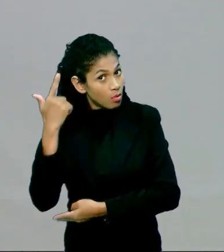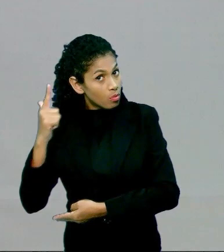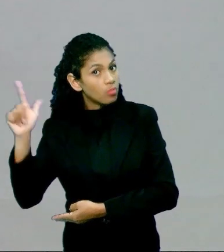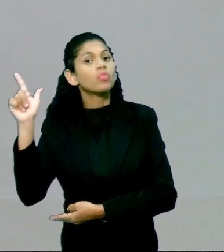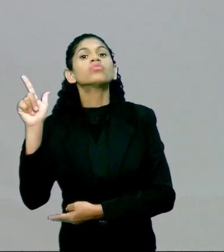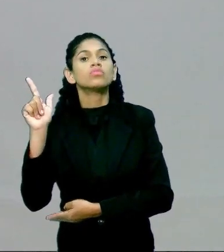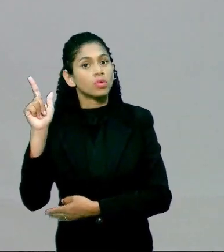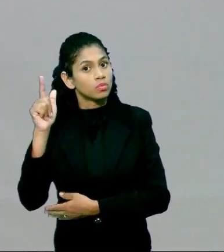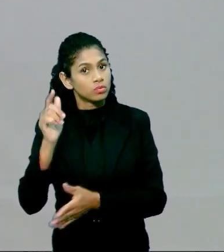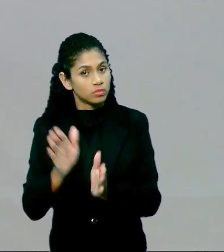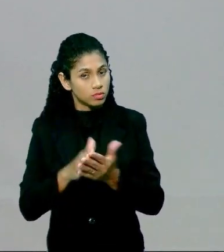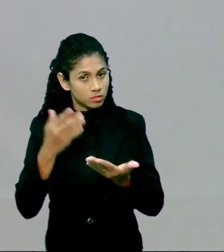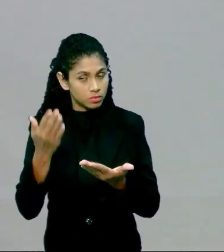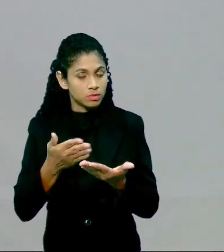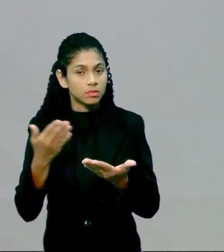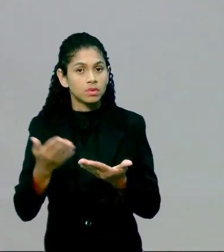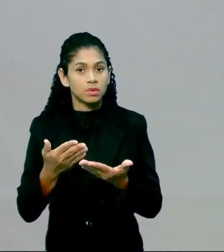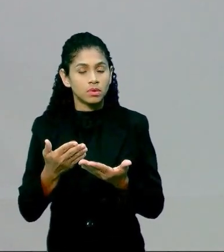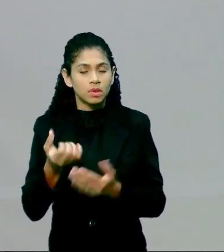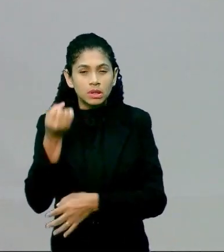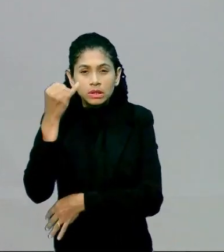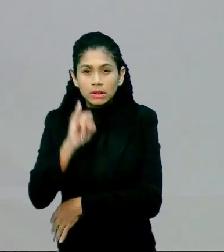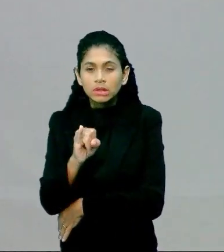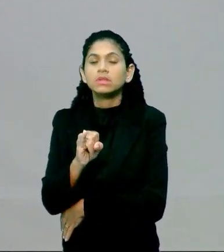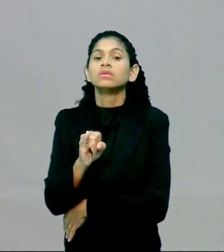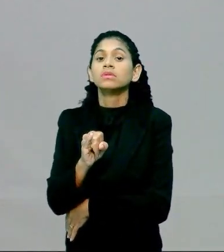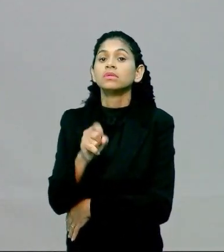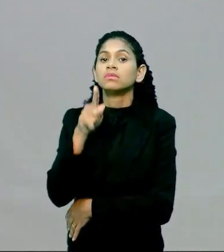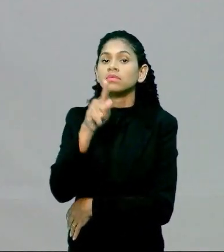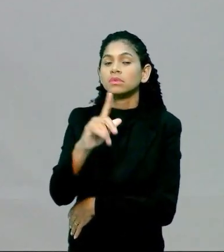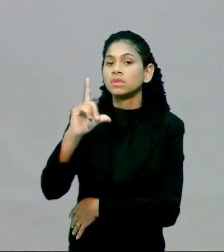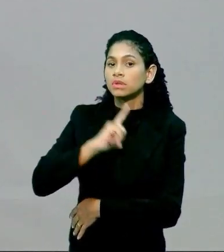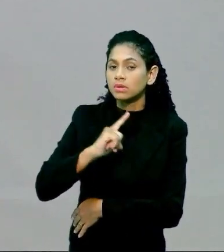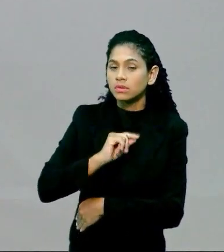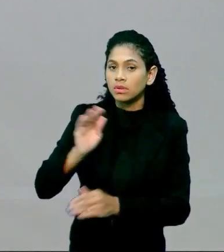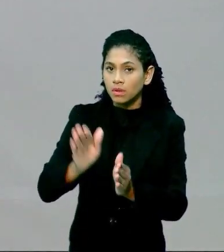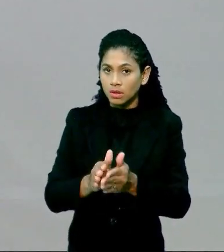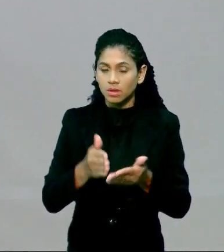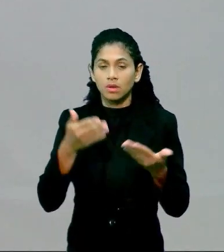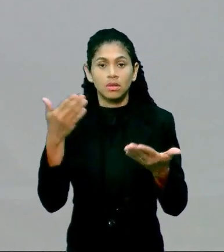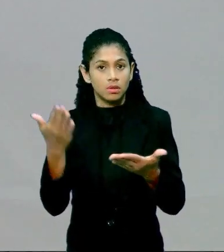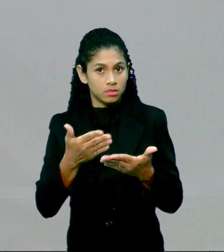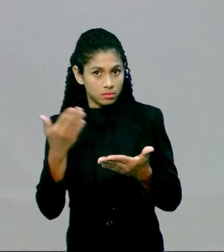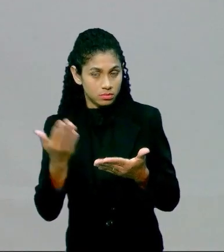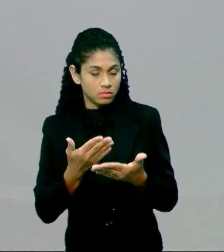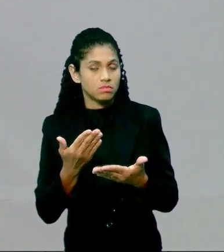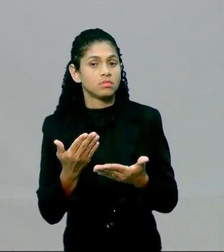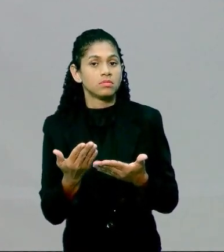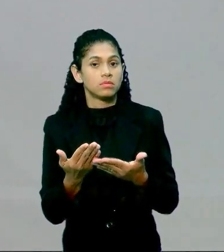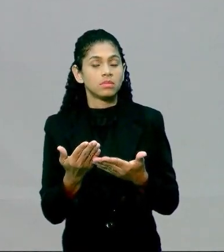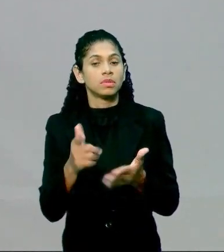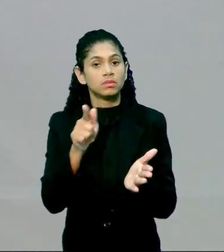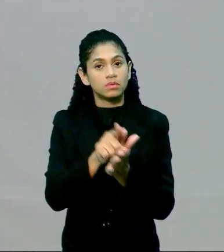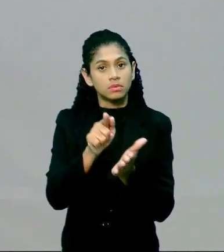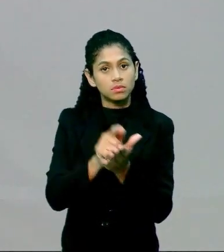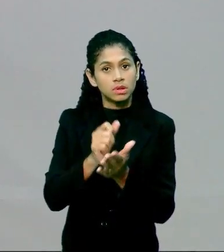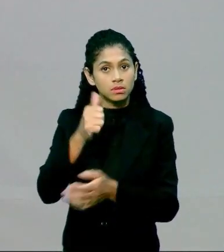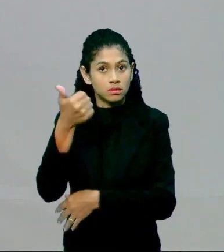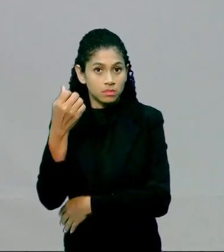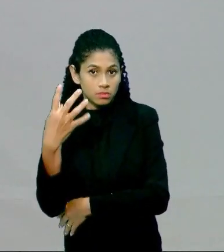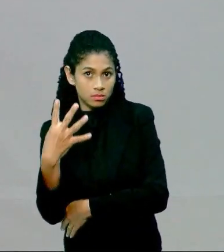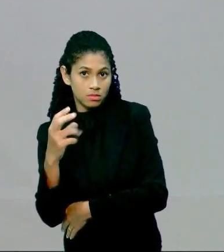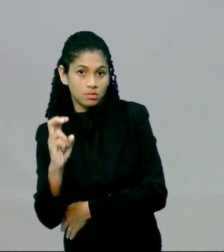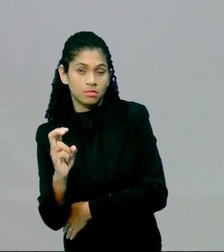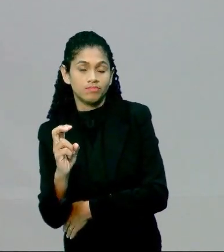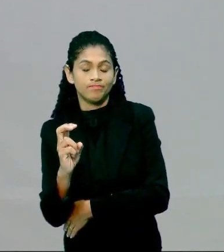de diversas áreas do conhecimento. Então, se você tiver ele aí, abra na página 145, que você pode acompanhar essa questão.